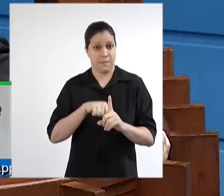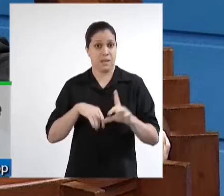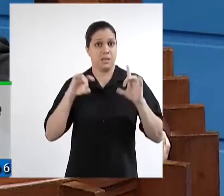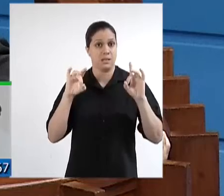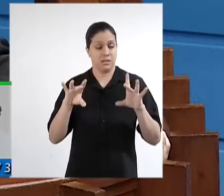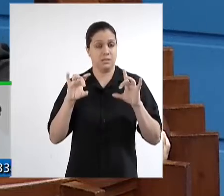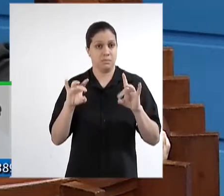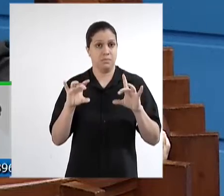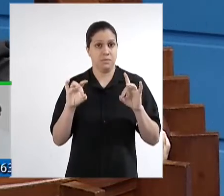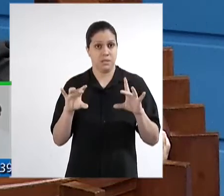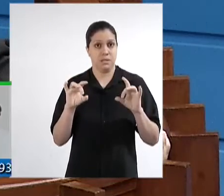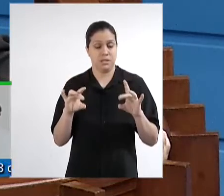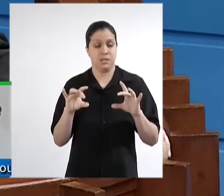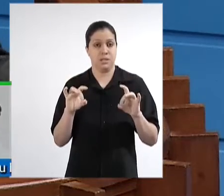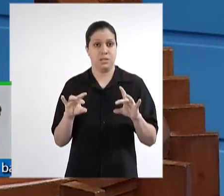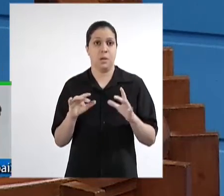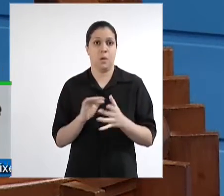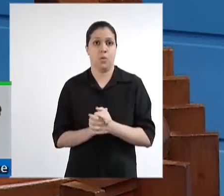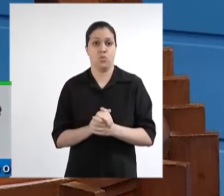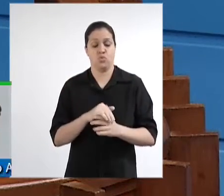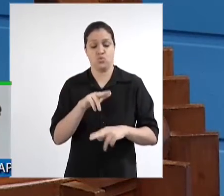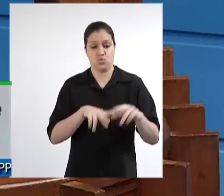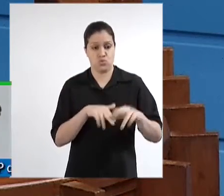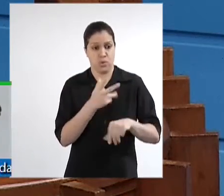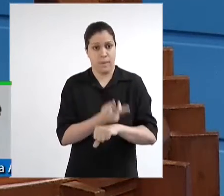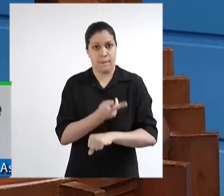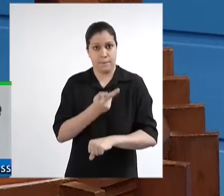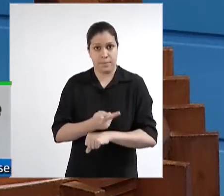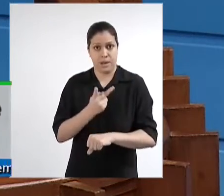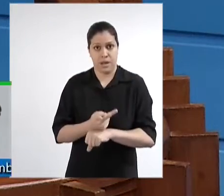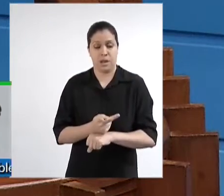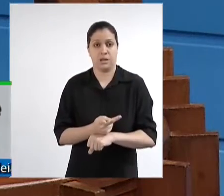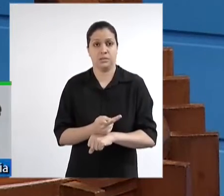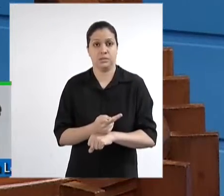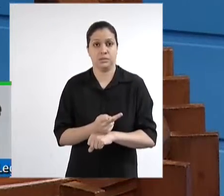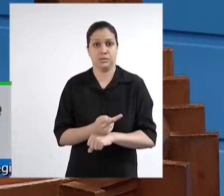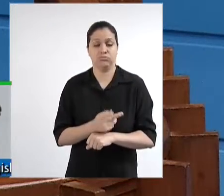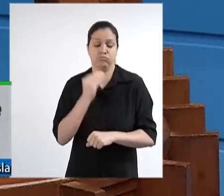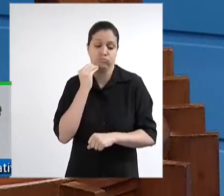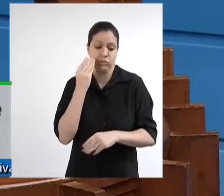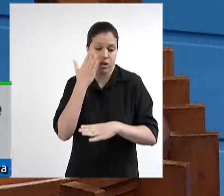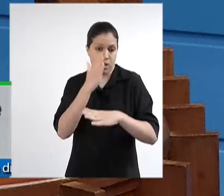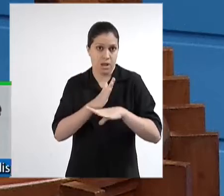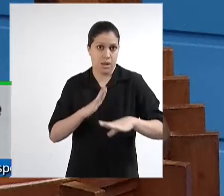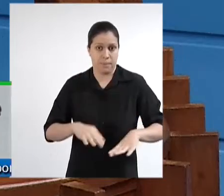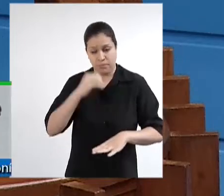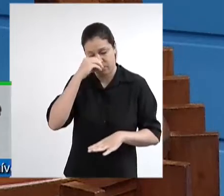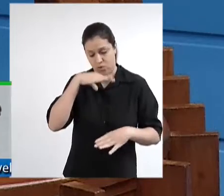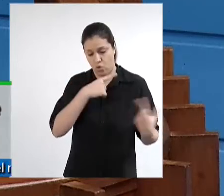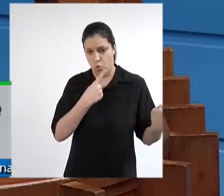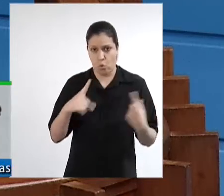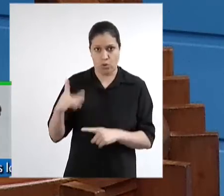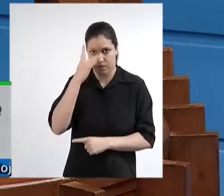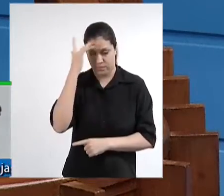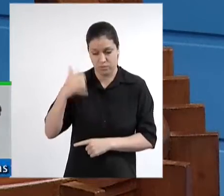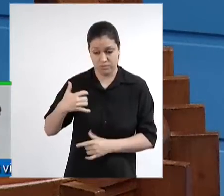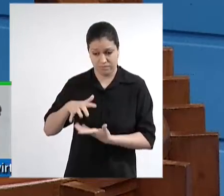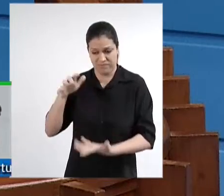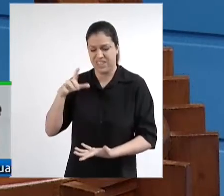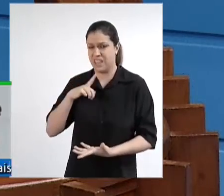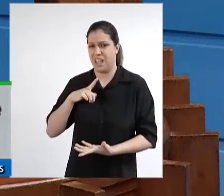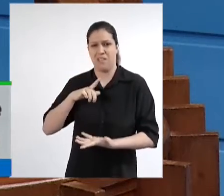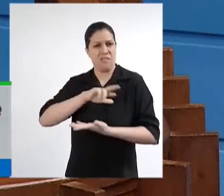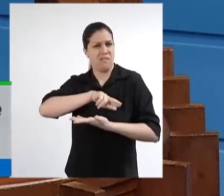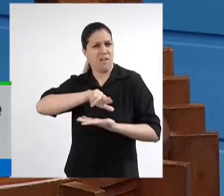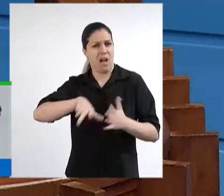instituído como um mês de enfrentamento à violência à pessoa idosa, várias atividades,